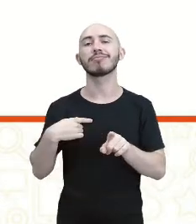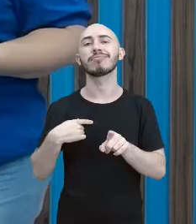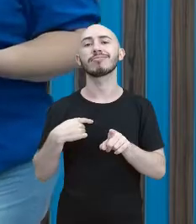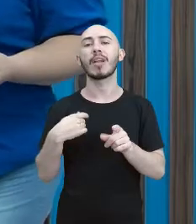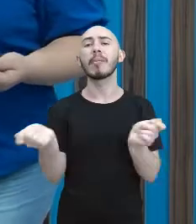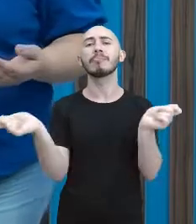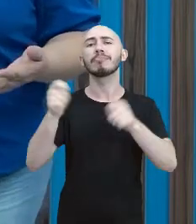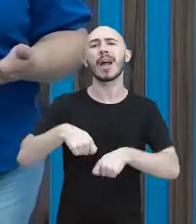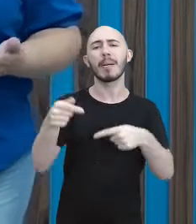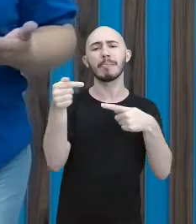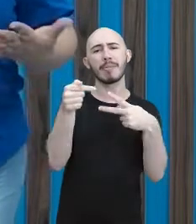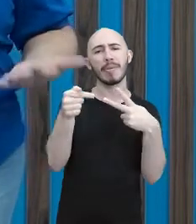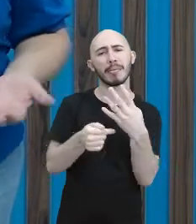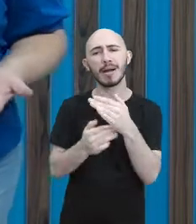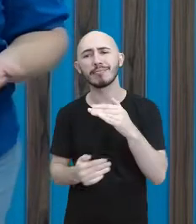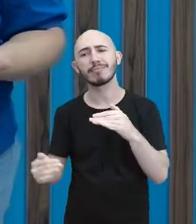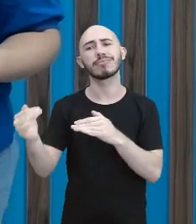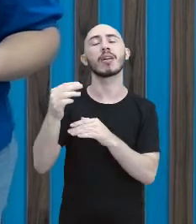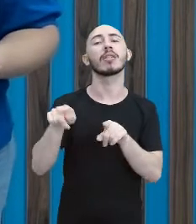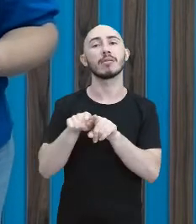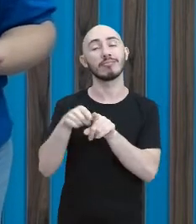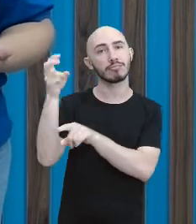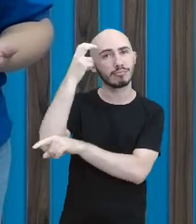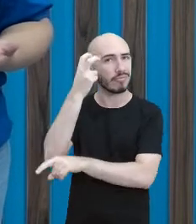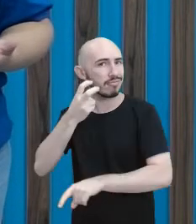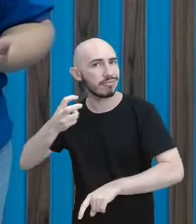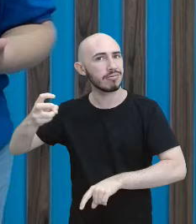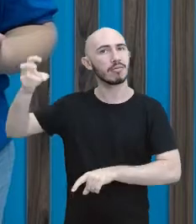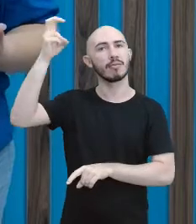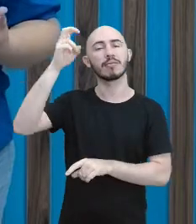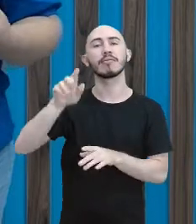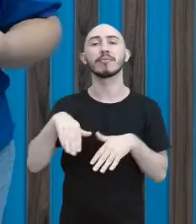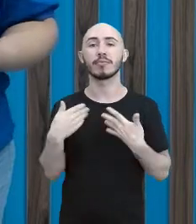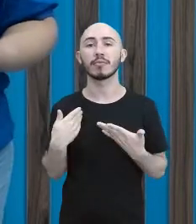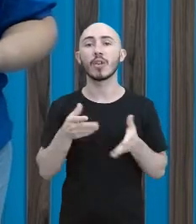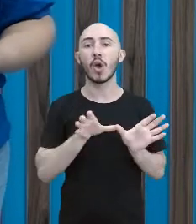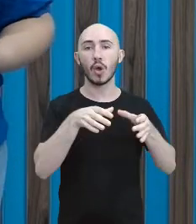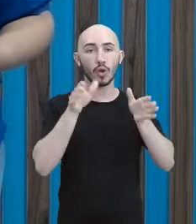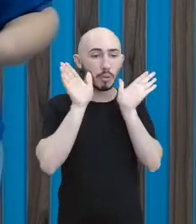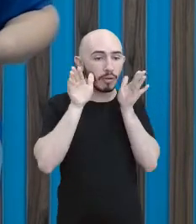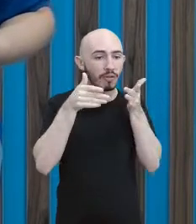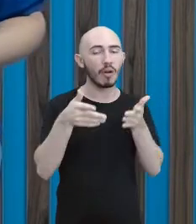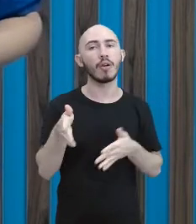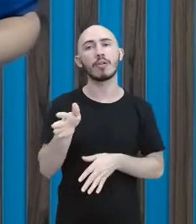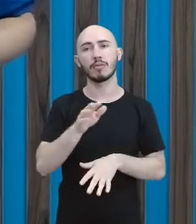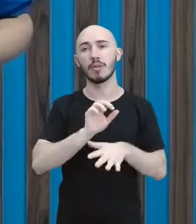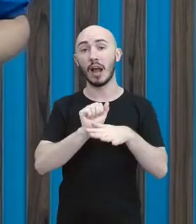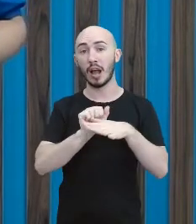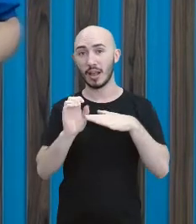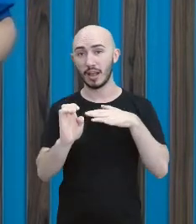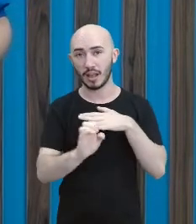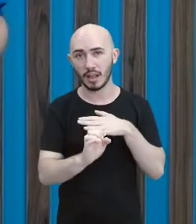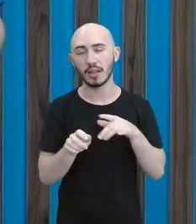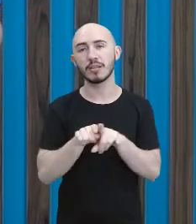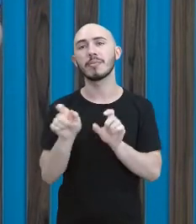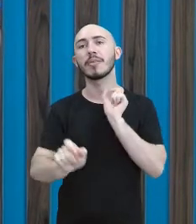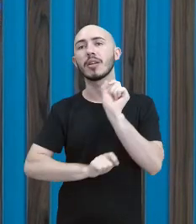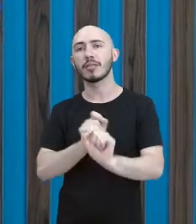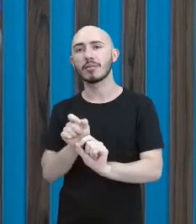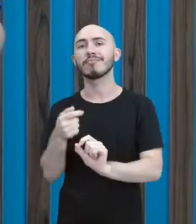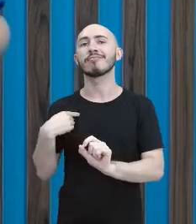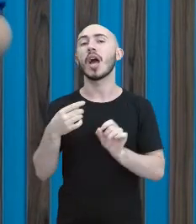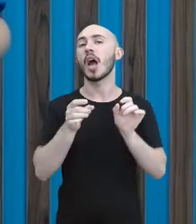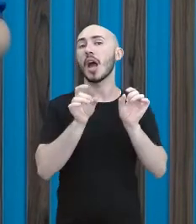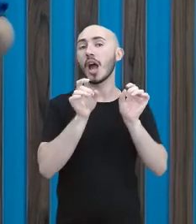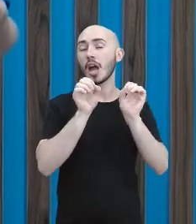Esses estudantes são públicos-alvo, da educação especial, mas a gente pensa muito, quando a gente fala em educação